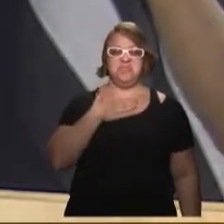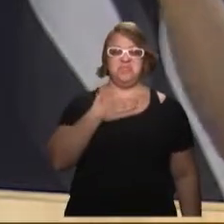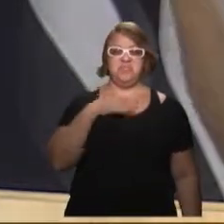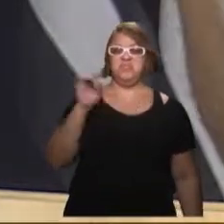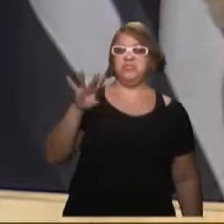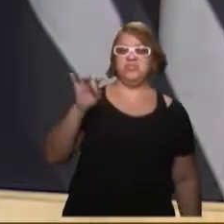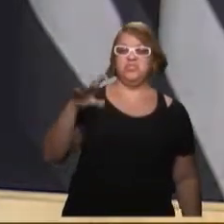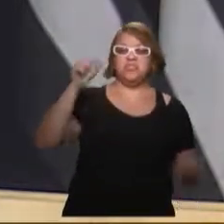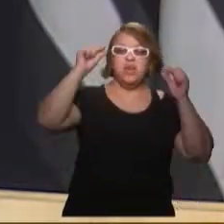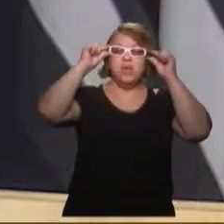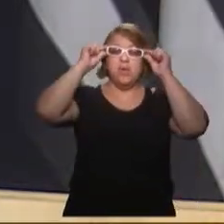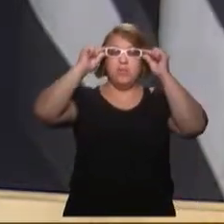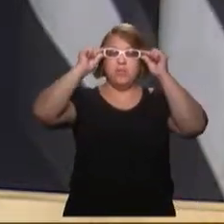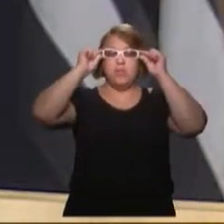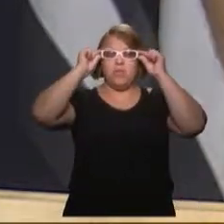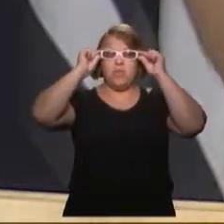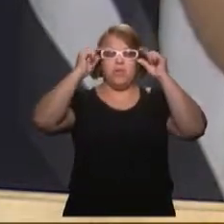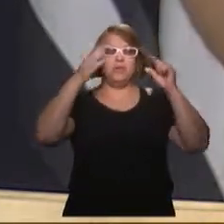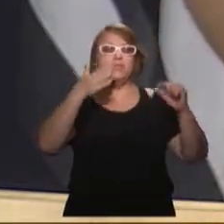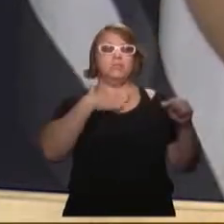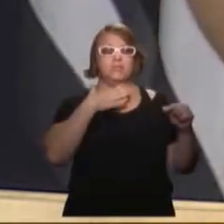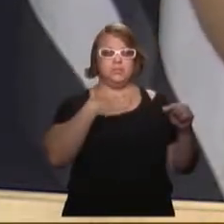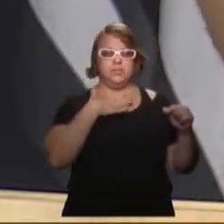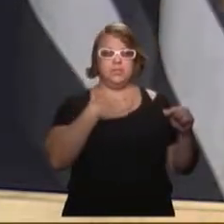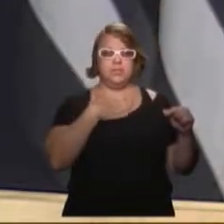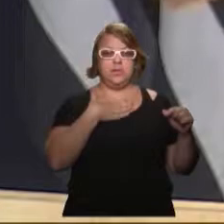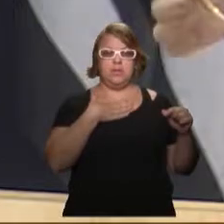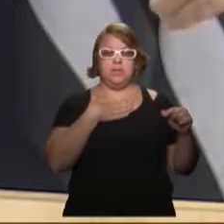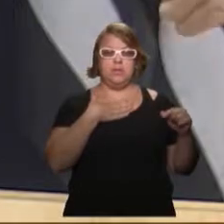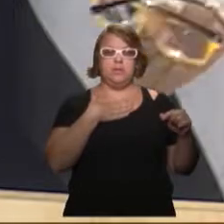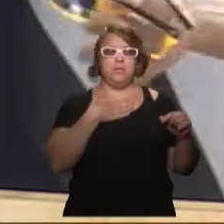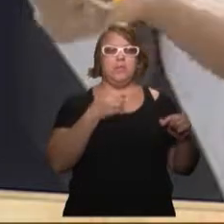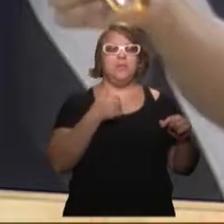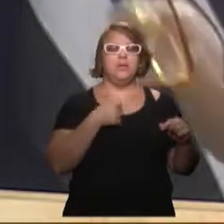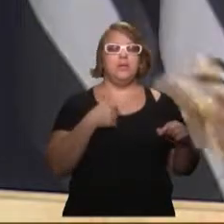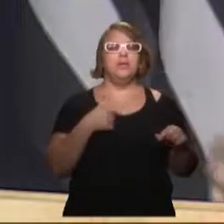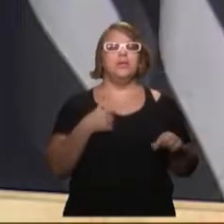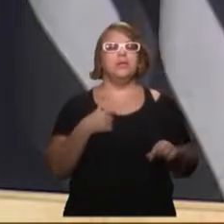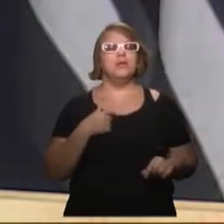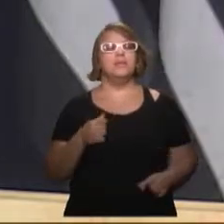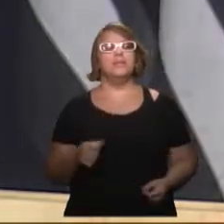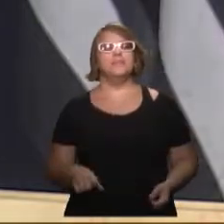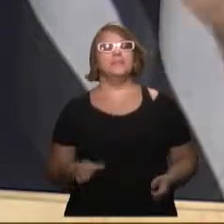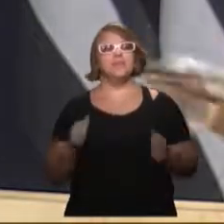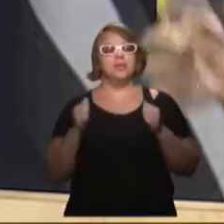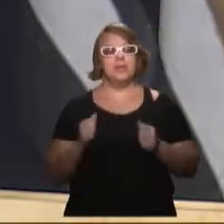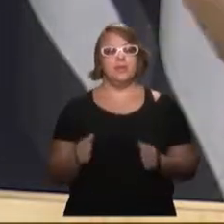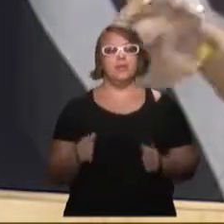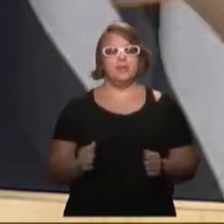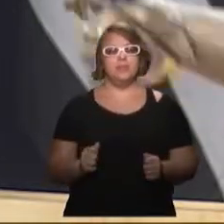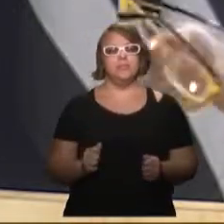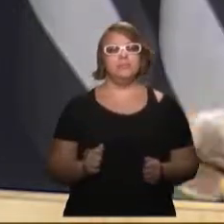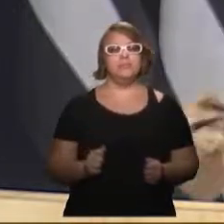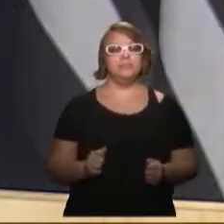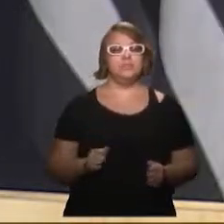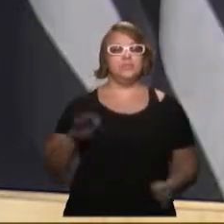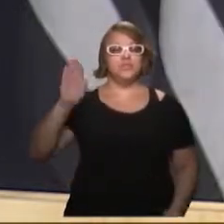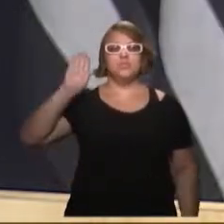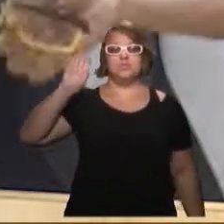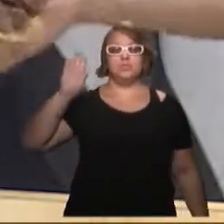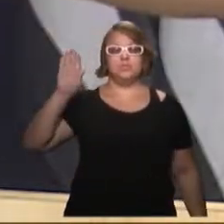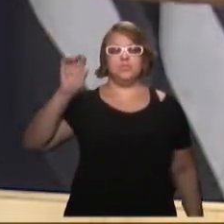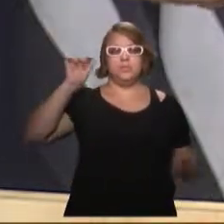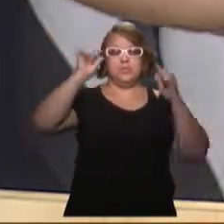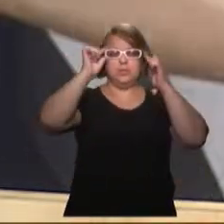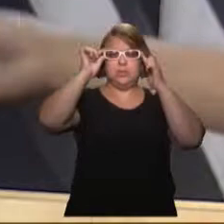Gente, não pode. Esse aqui é meu, eu posso prometer. O prefeito vai vetar. Vai derrubar o veto aqui, ele vai